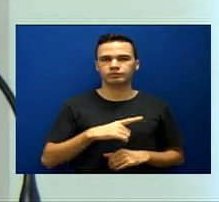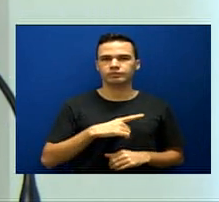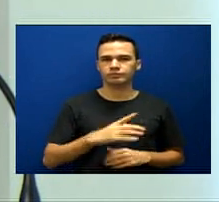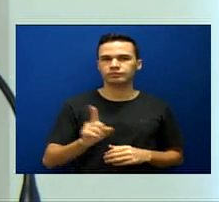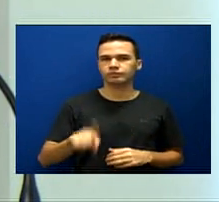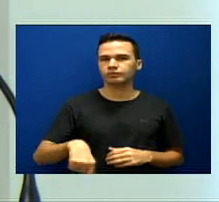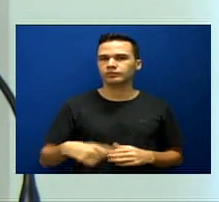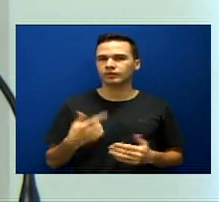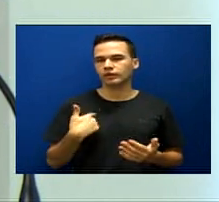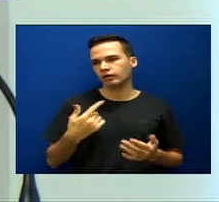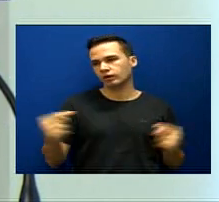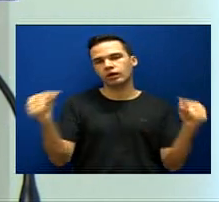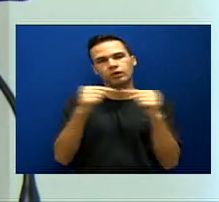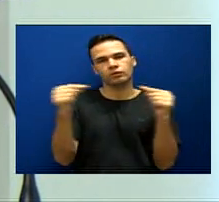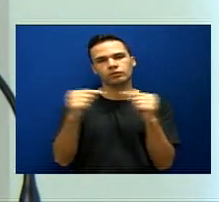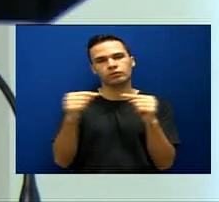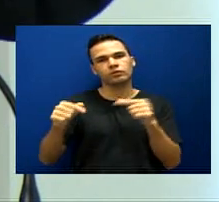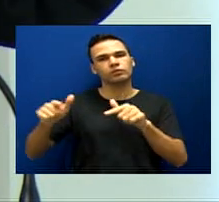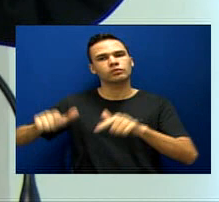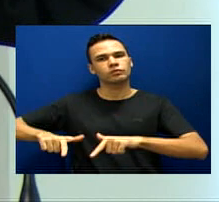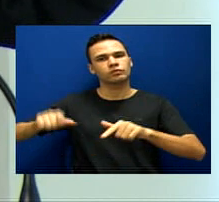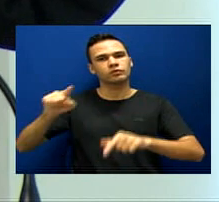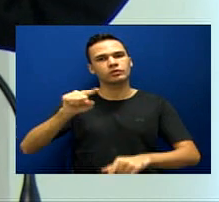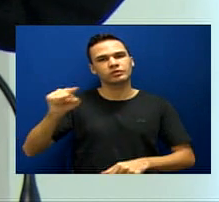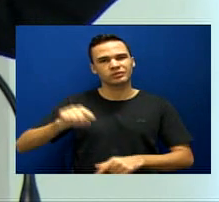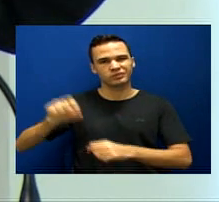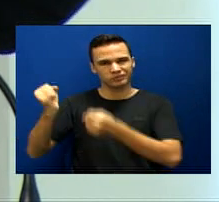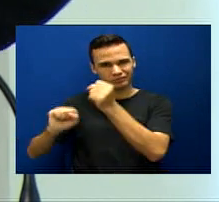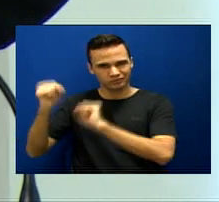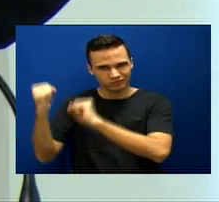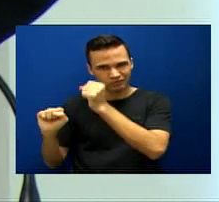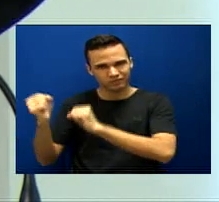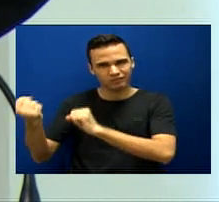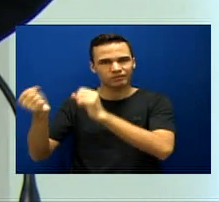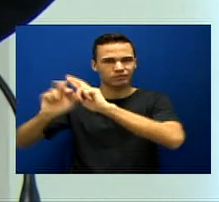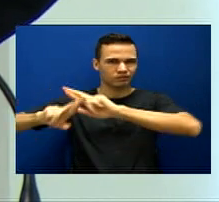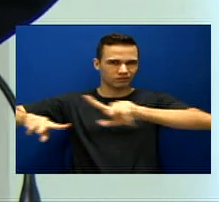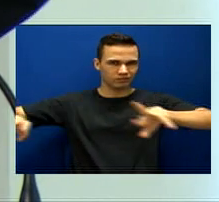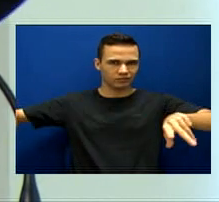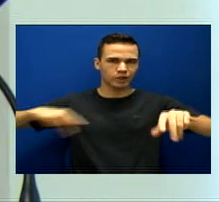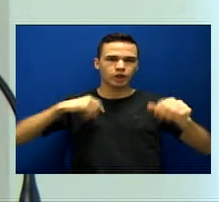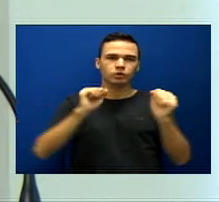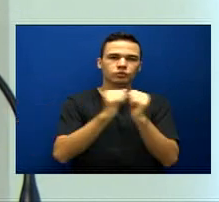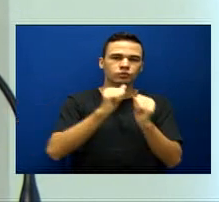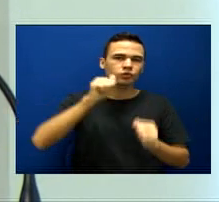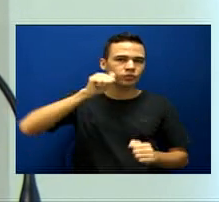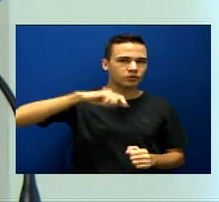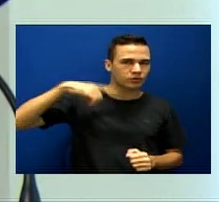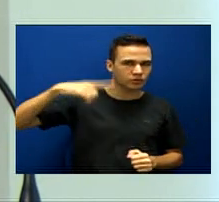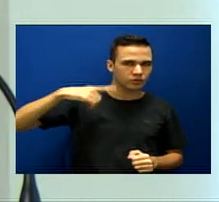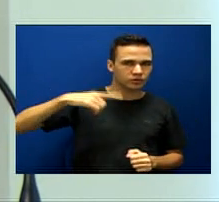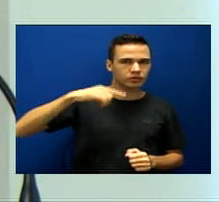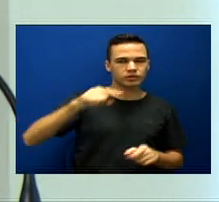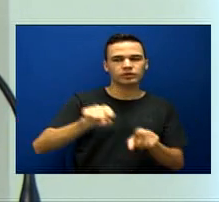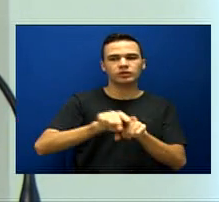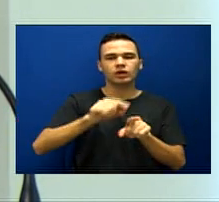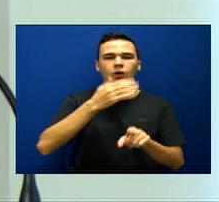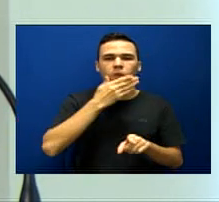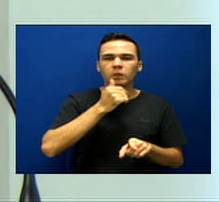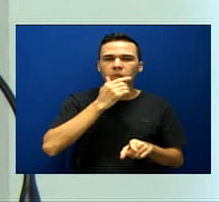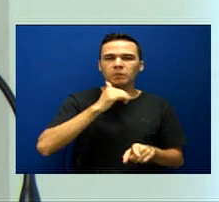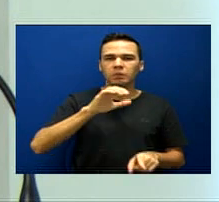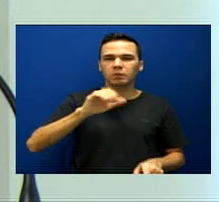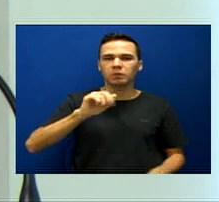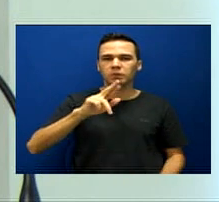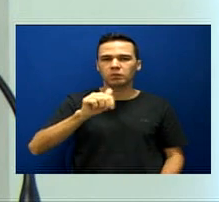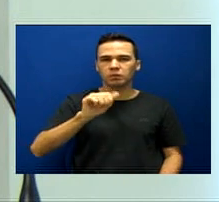da, com relação lá à região da zona industrial, nós pleiteamos junto à deputada Maria Lúcia e ao deputado Carlos César,